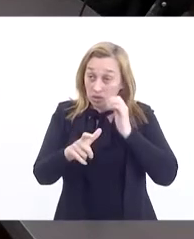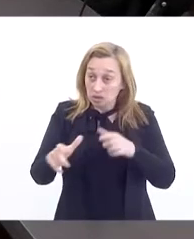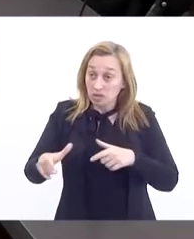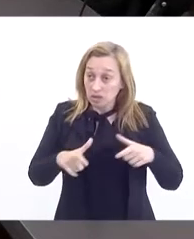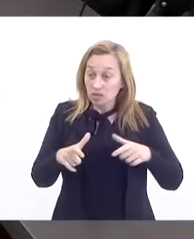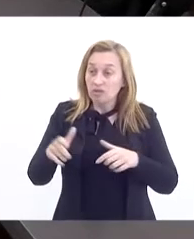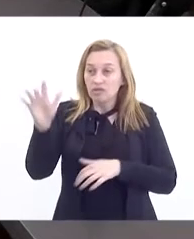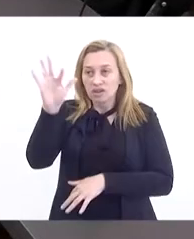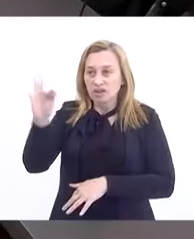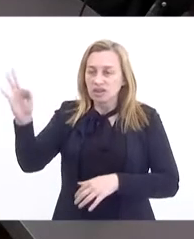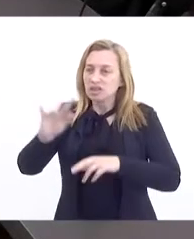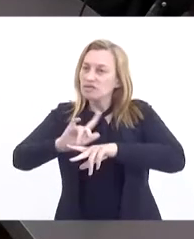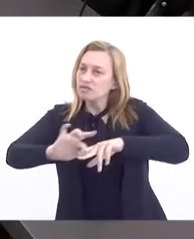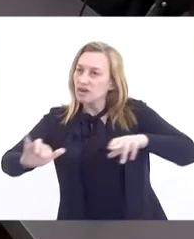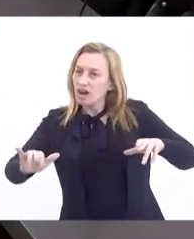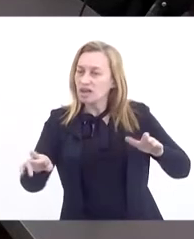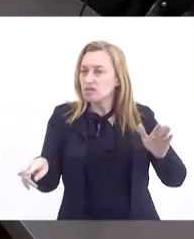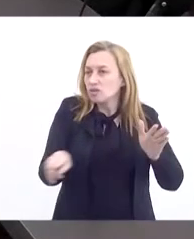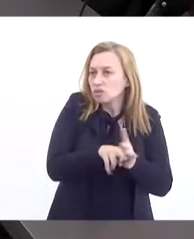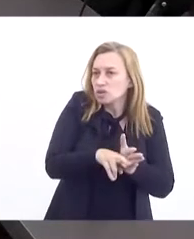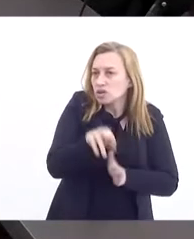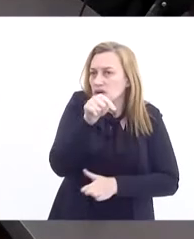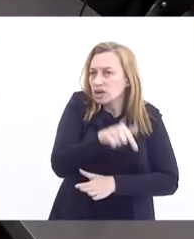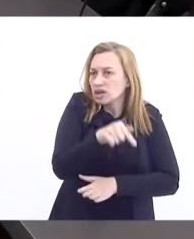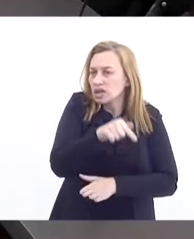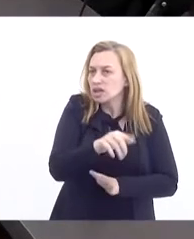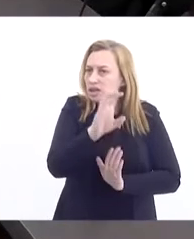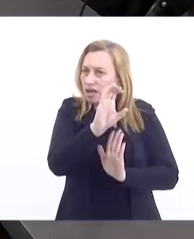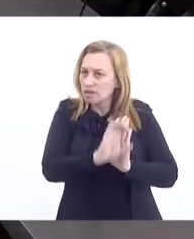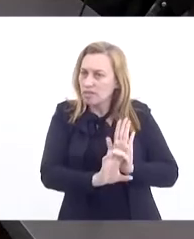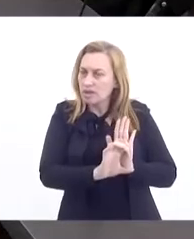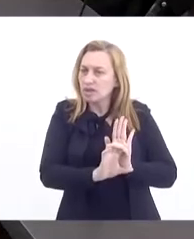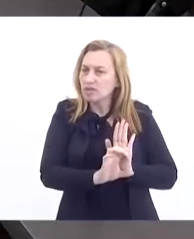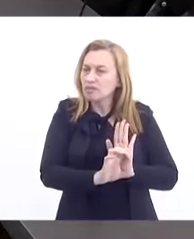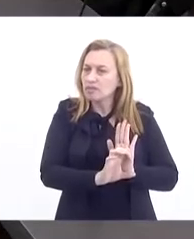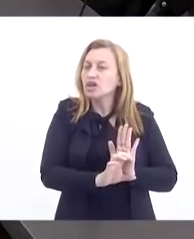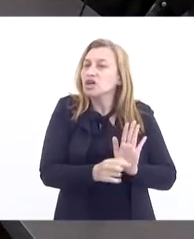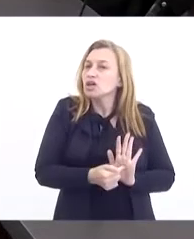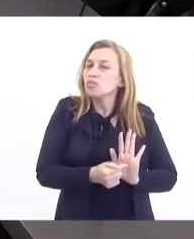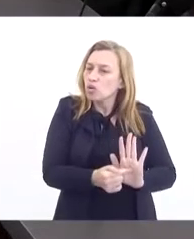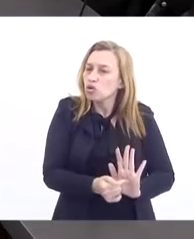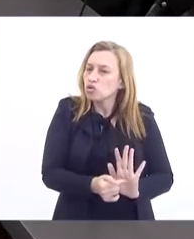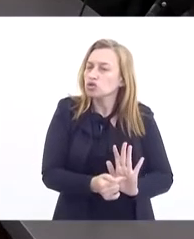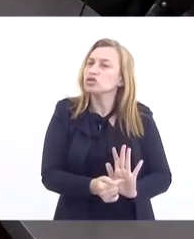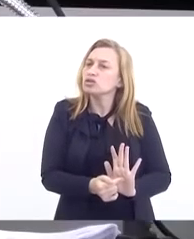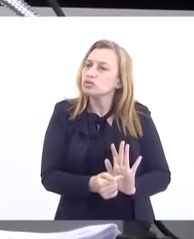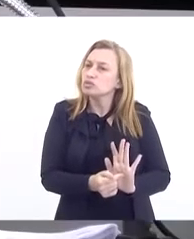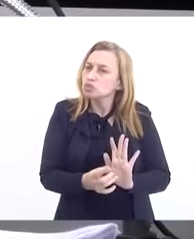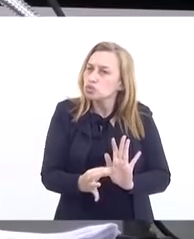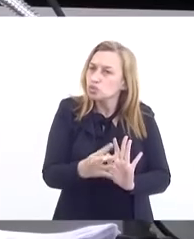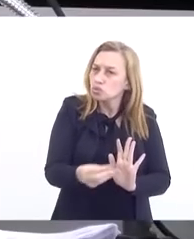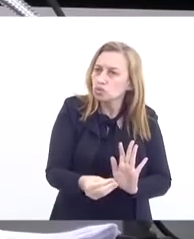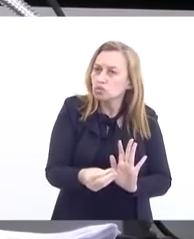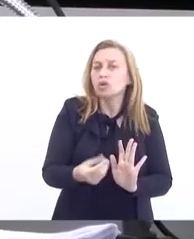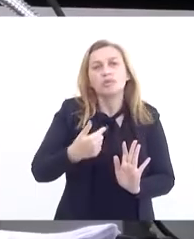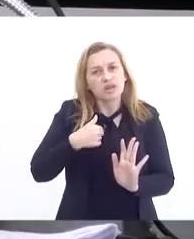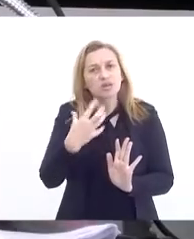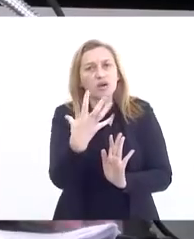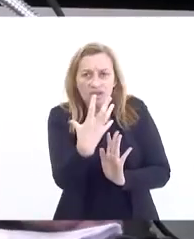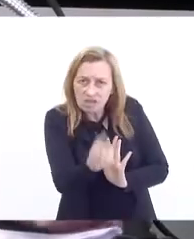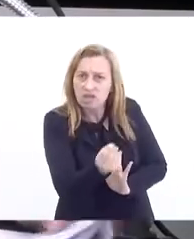uma série de resoluções aqui no meu parecer que justificam isso, certo? Mas eu